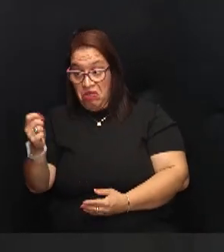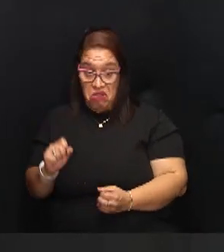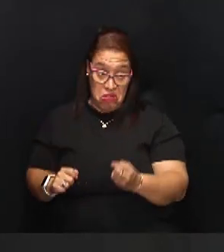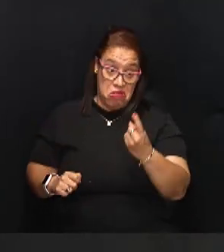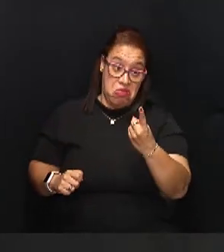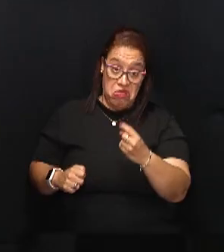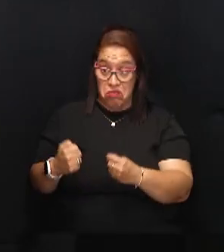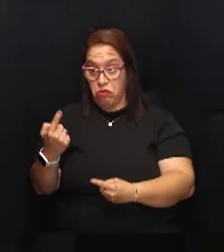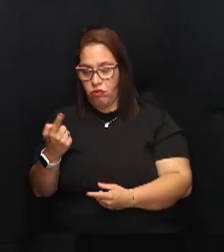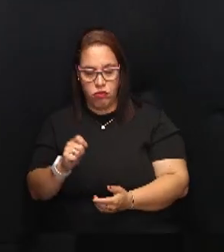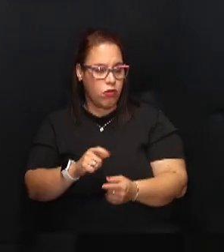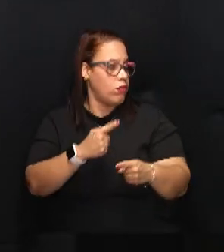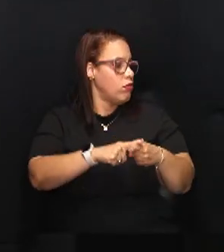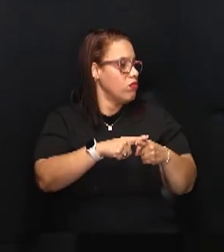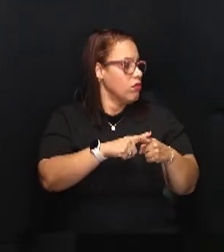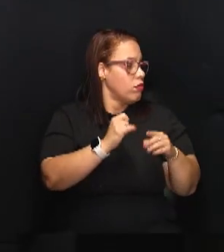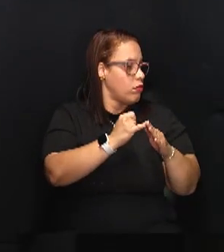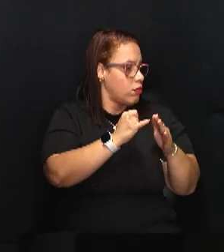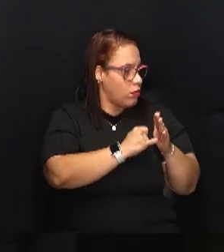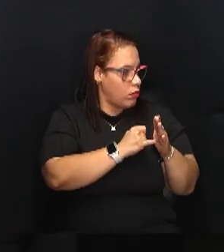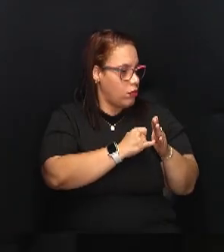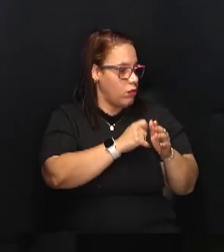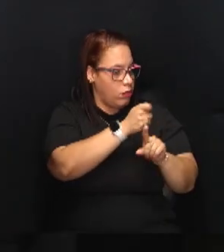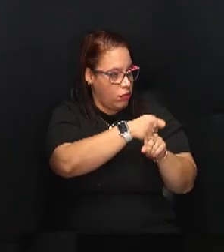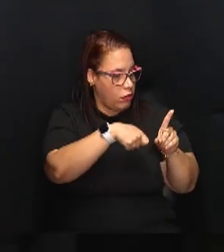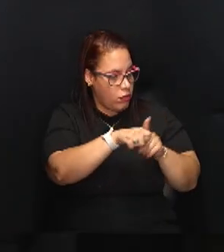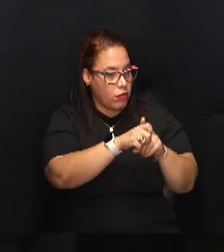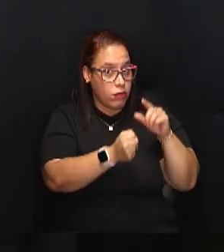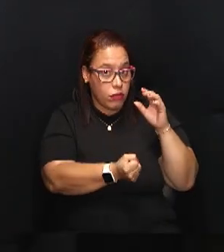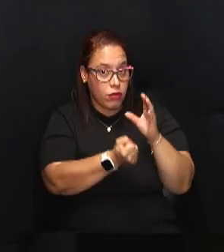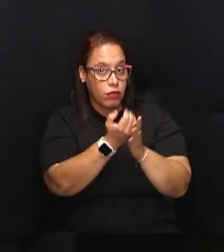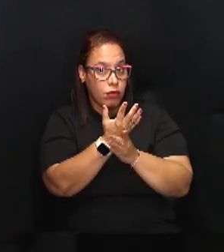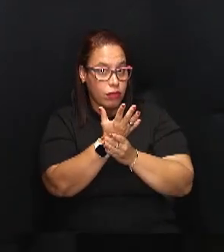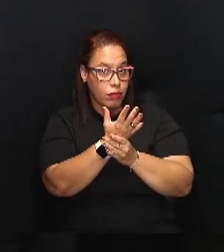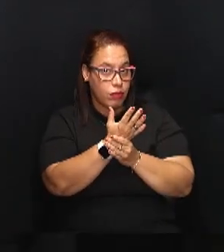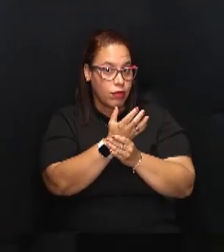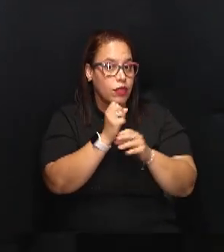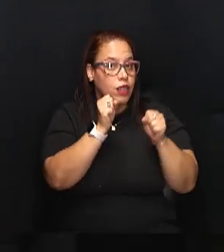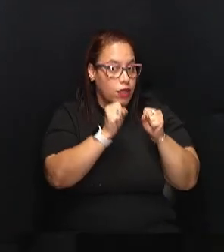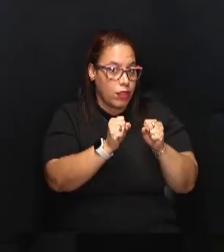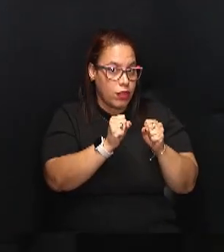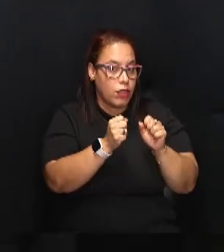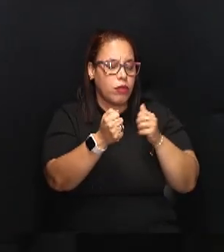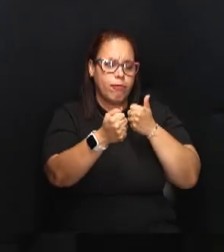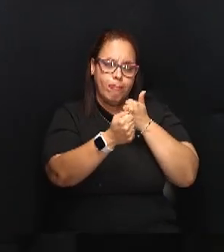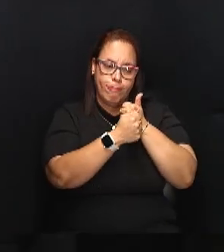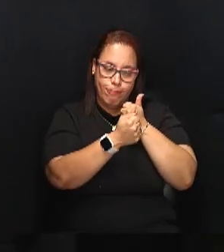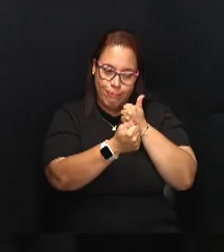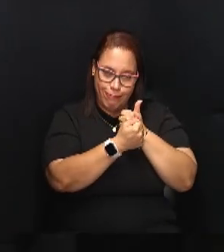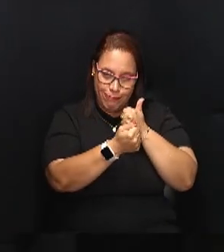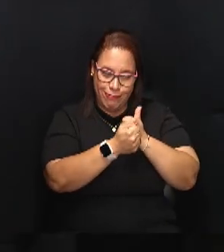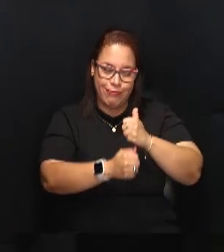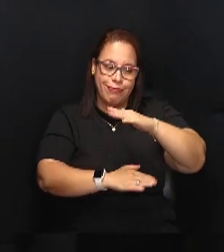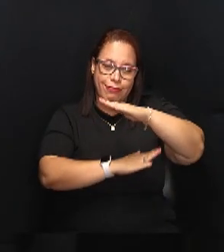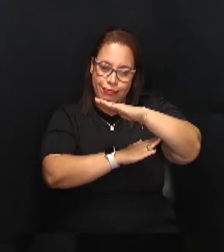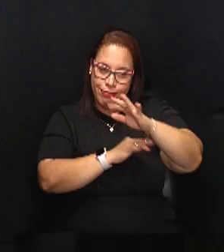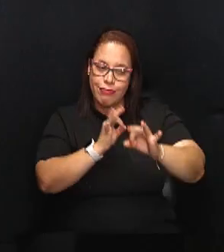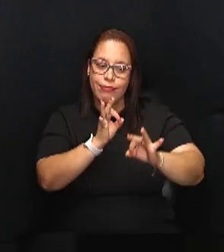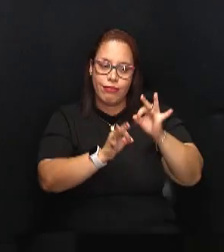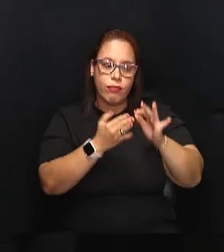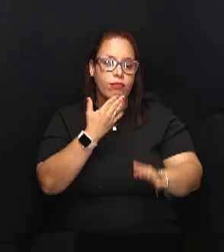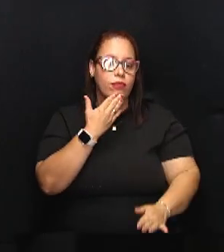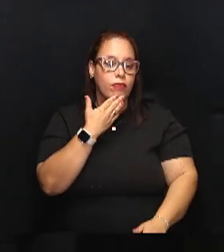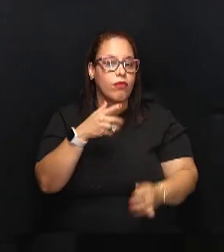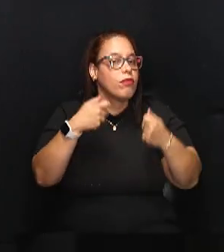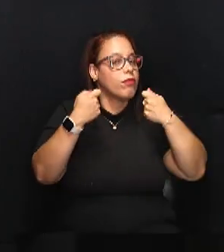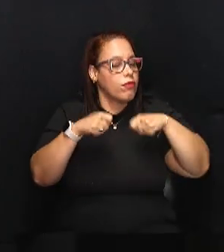Até porque as organizações sociais descobriram que podem bater na porta da Câmara justamente pedindo, olha,